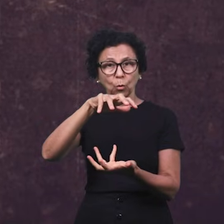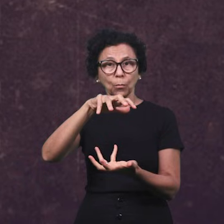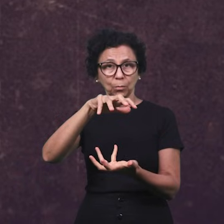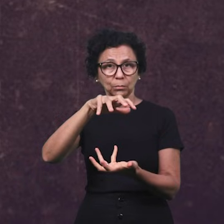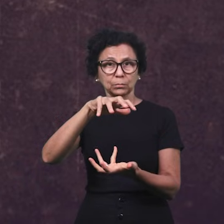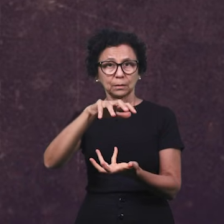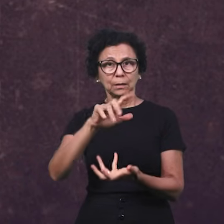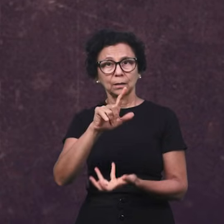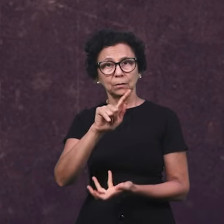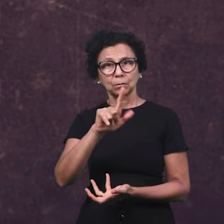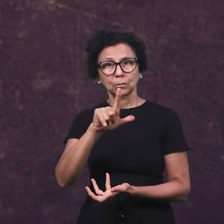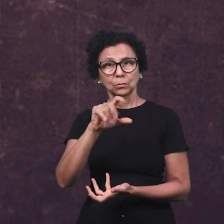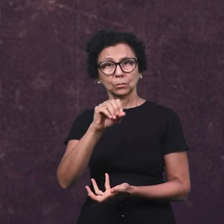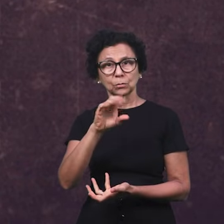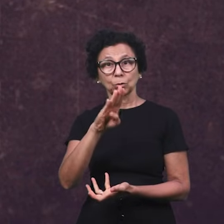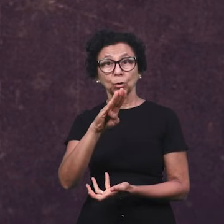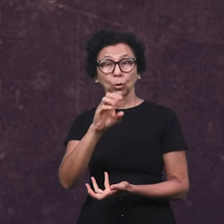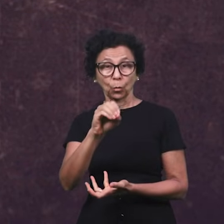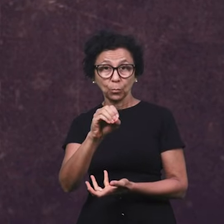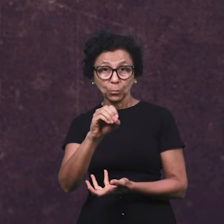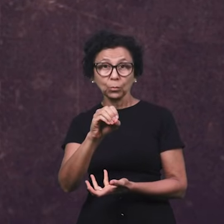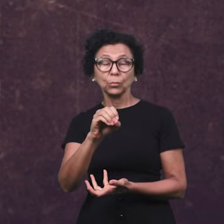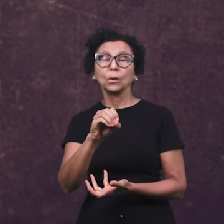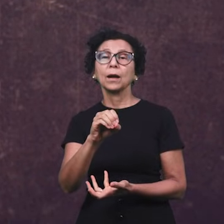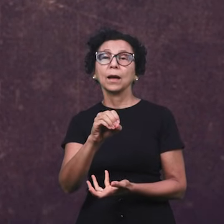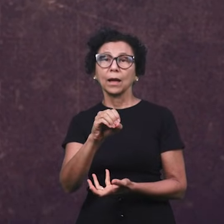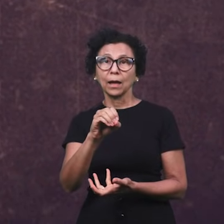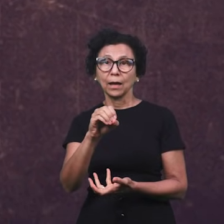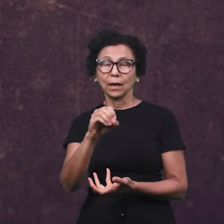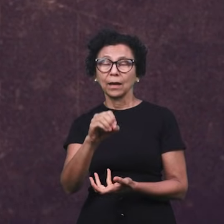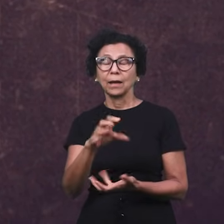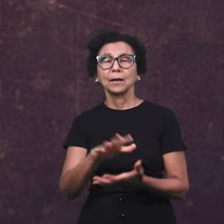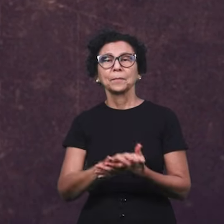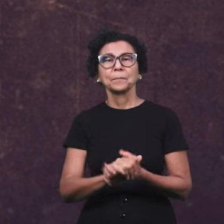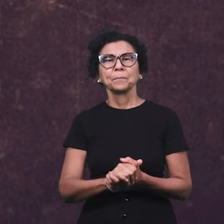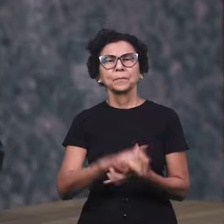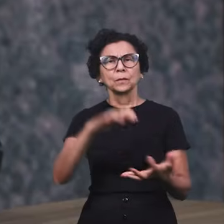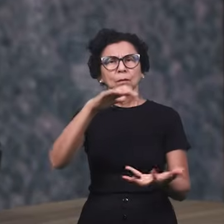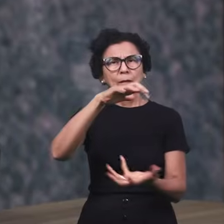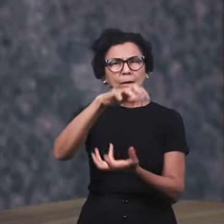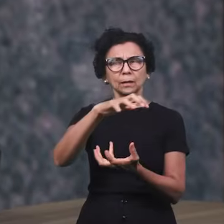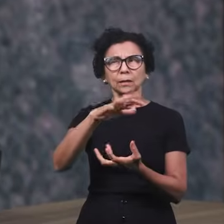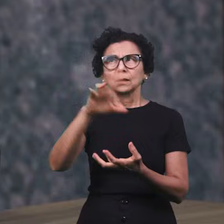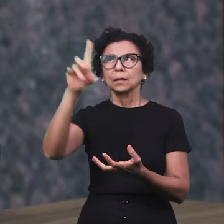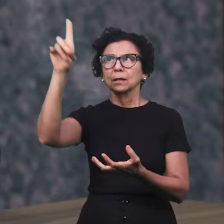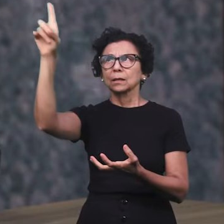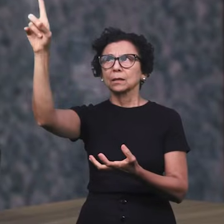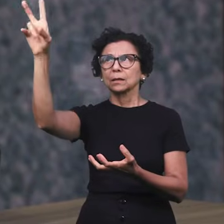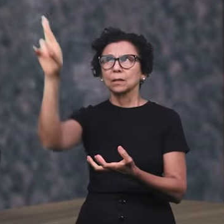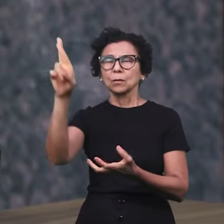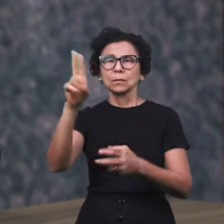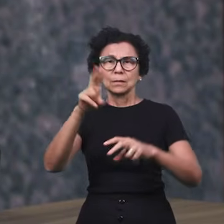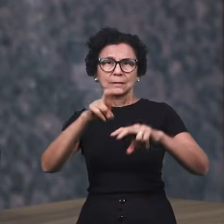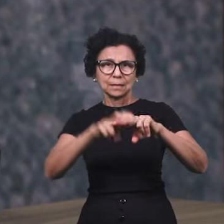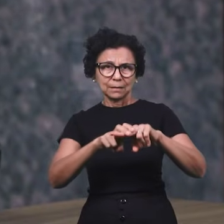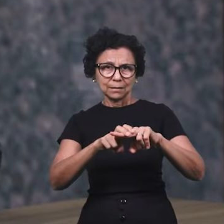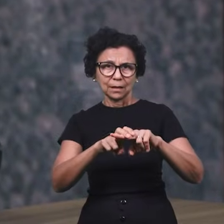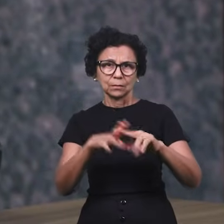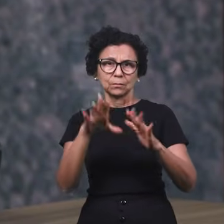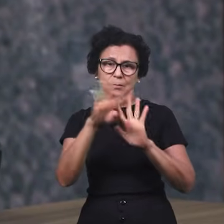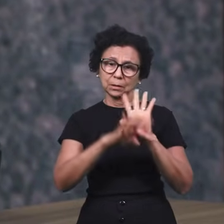diz: Ele é o que está assentado sobre o globo da terra. É interessante porque quando as navegações